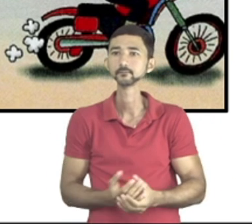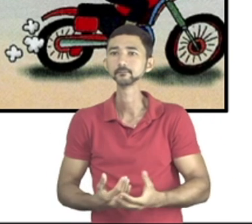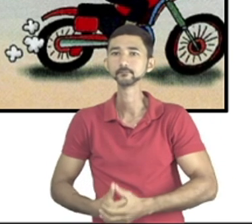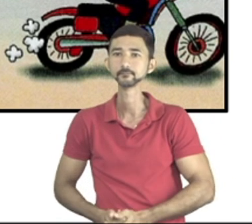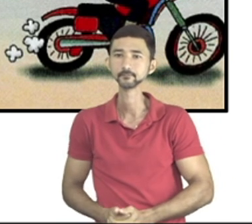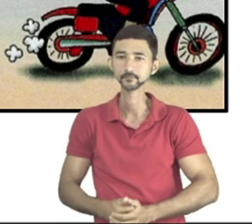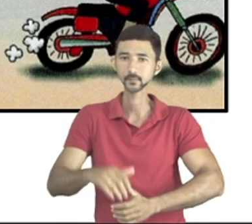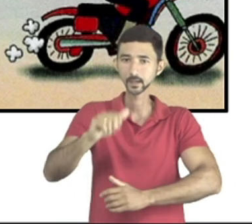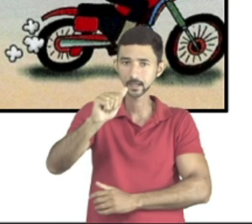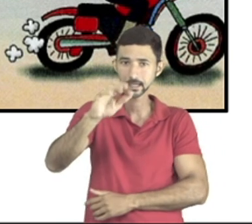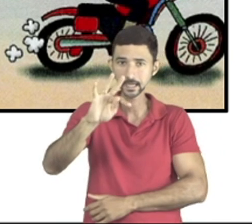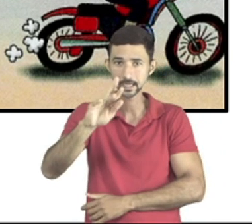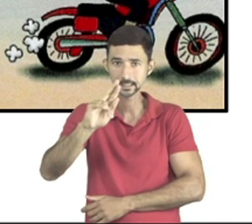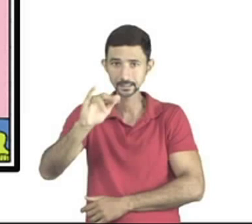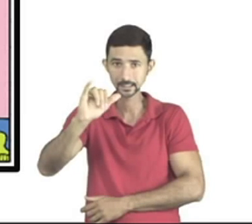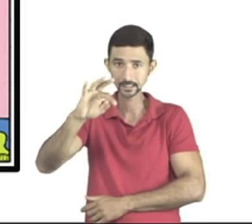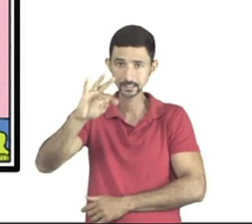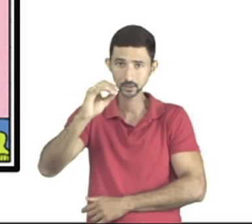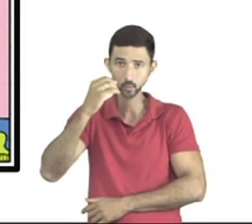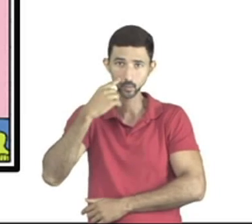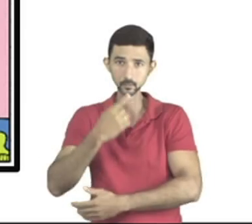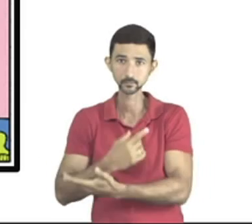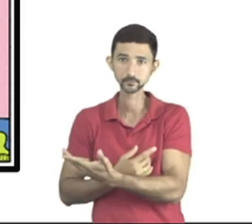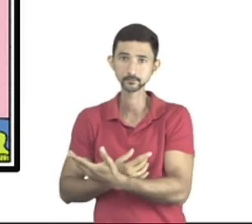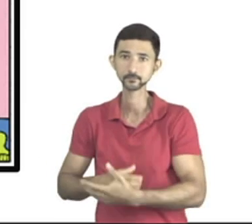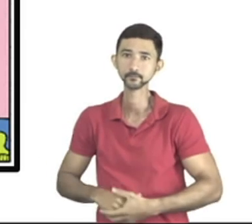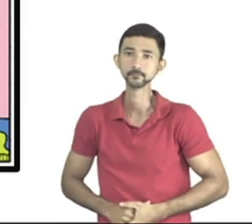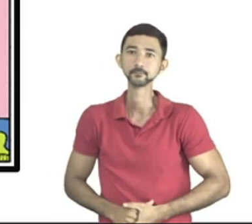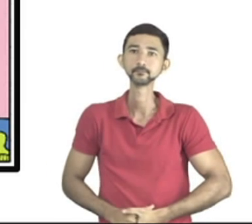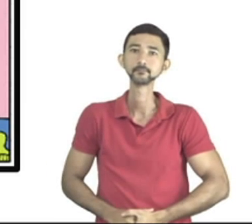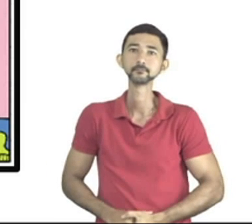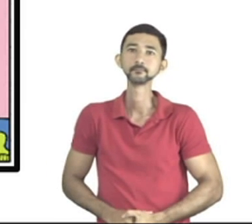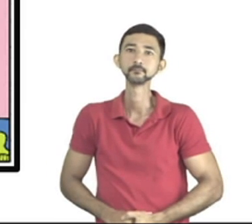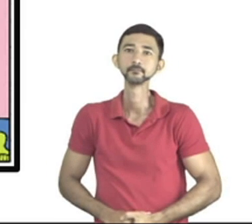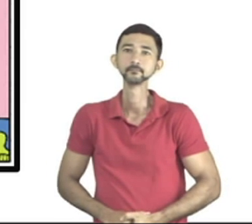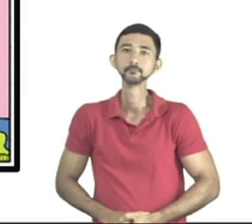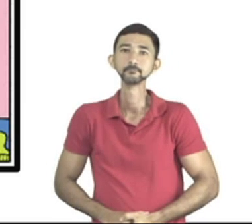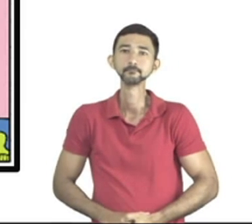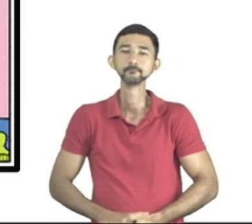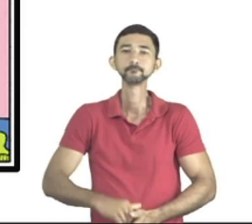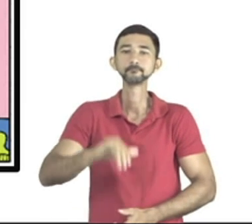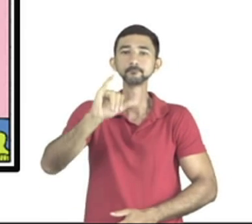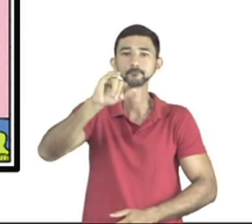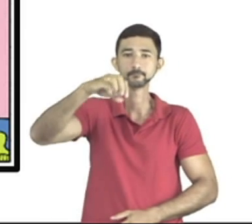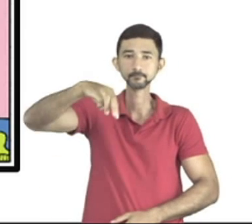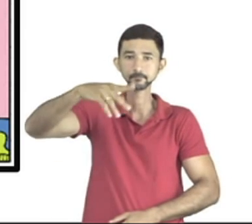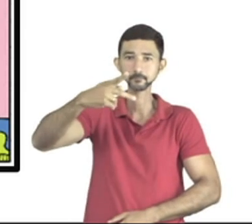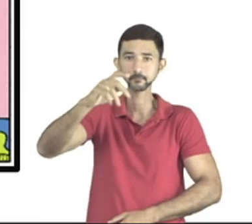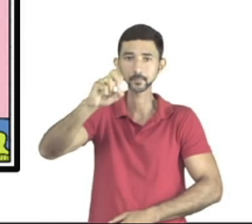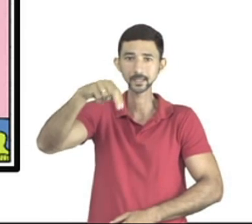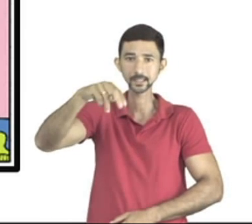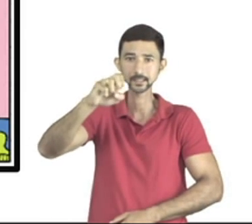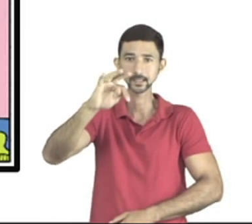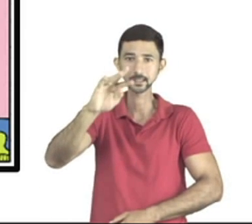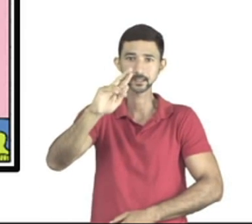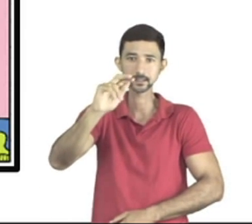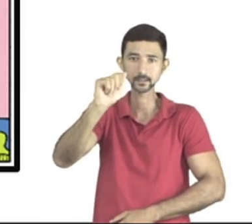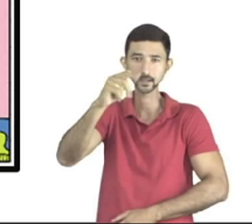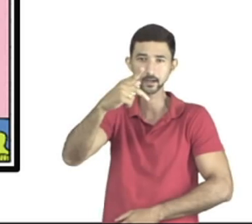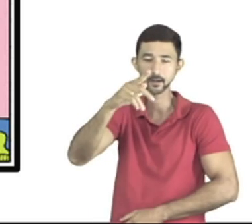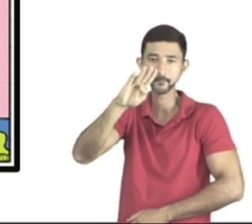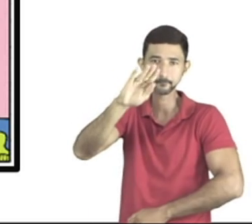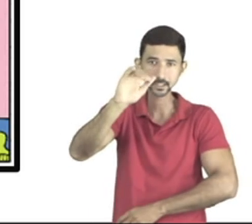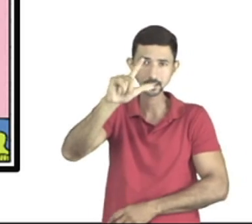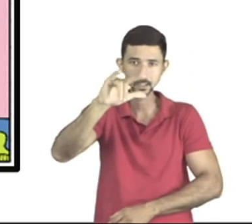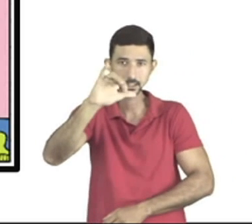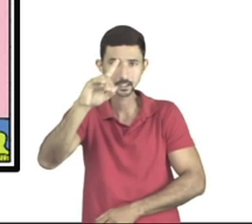de atrito com o chão. A próxima é a impenetrabilidade. Impenetrabilidade, bem simples, nada mais